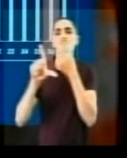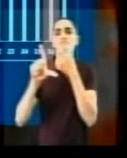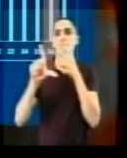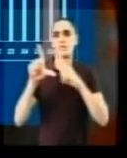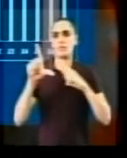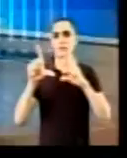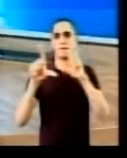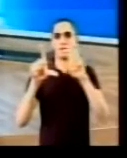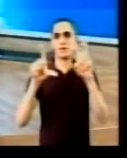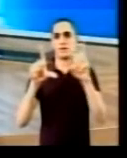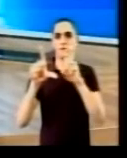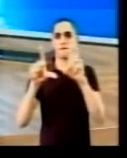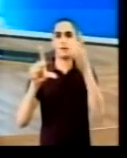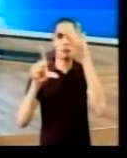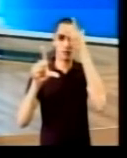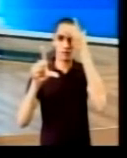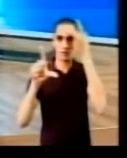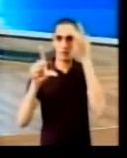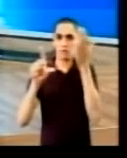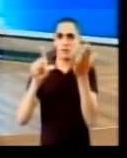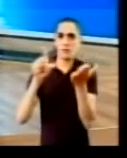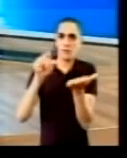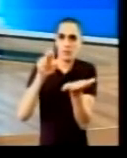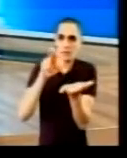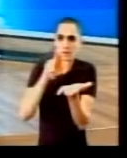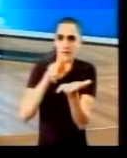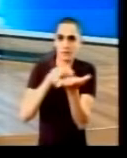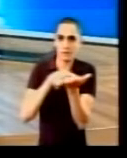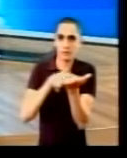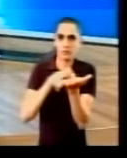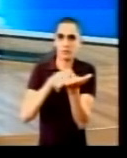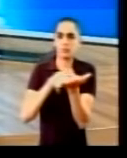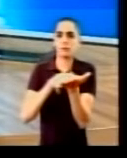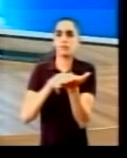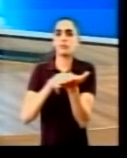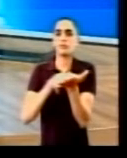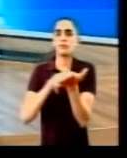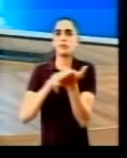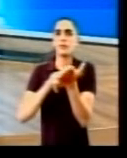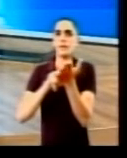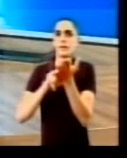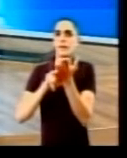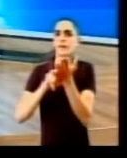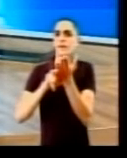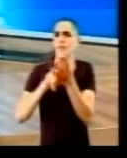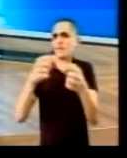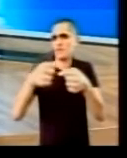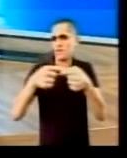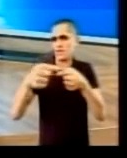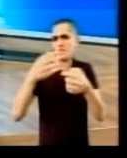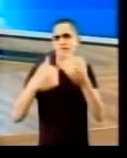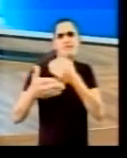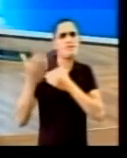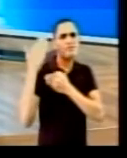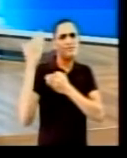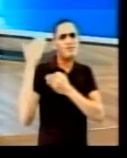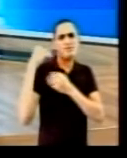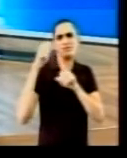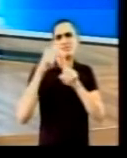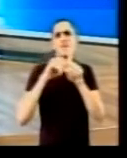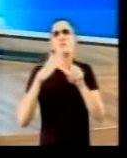da notificação, ou seja, quando ele foi internado, foi aqui na semana